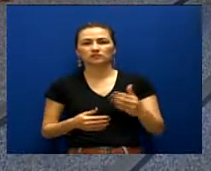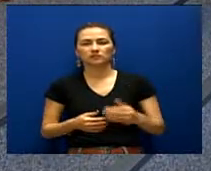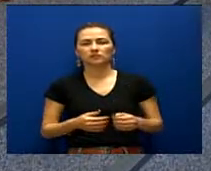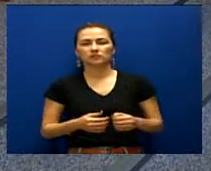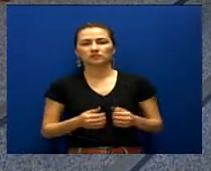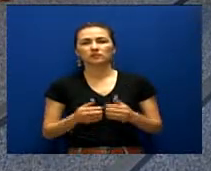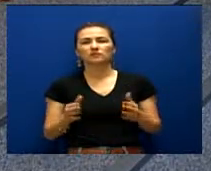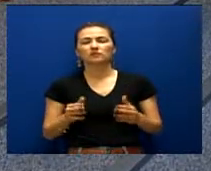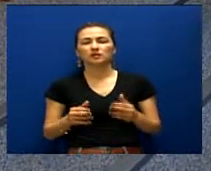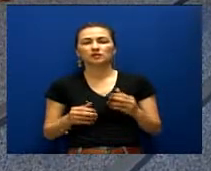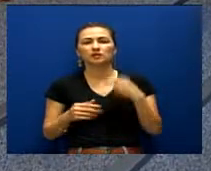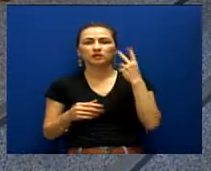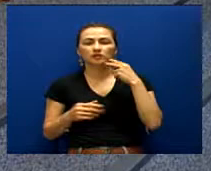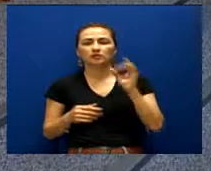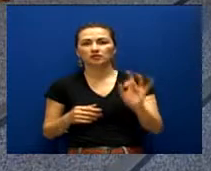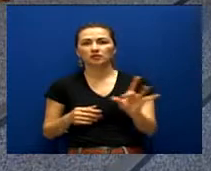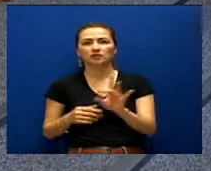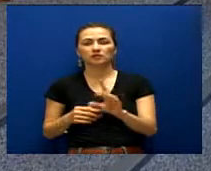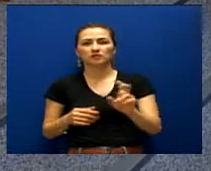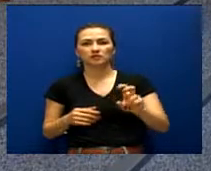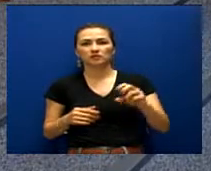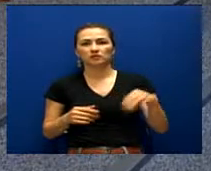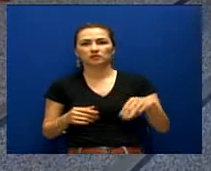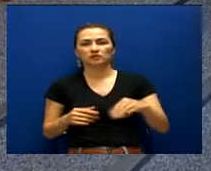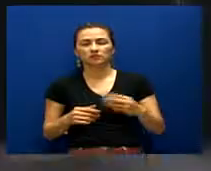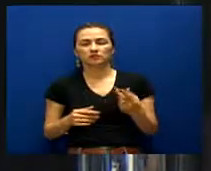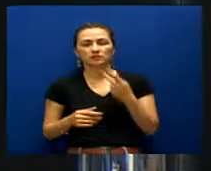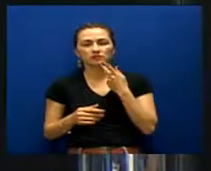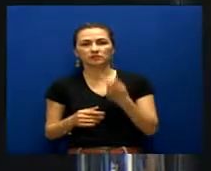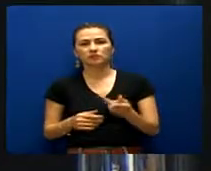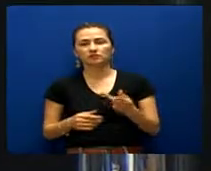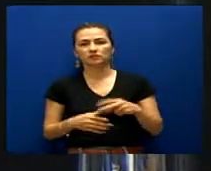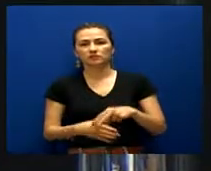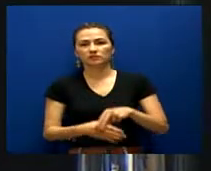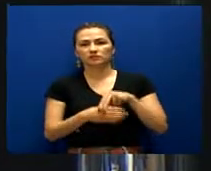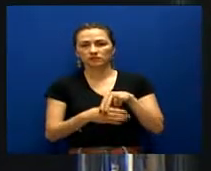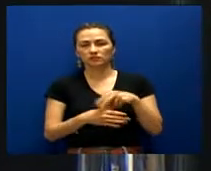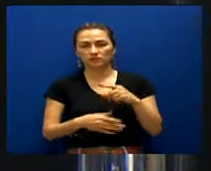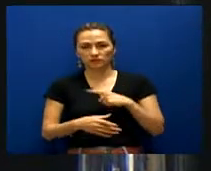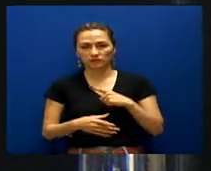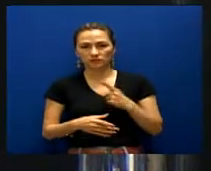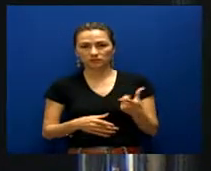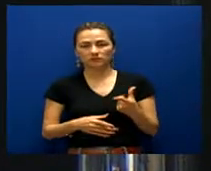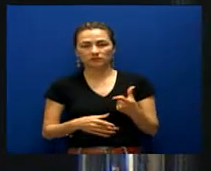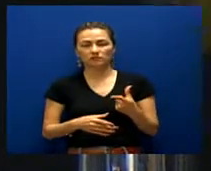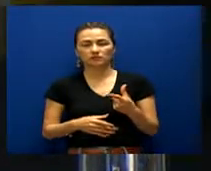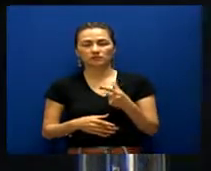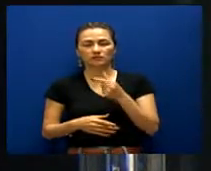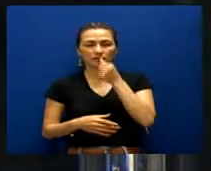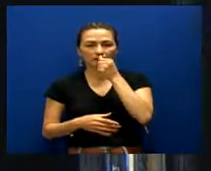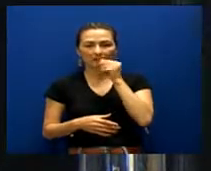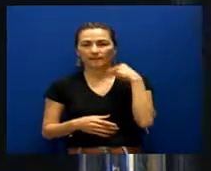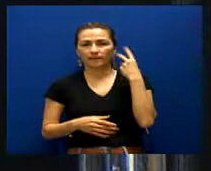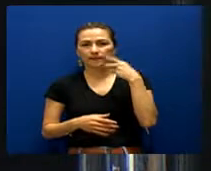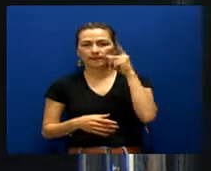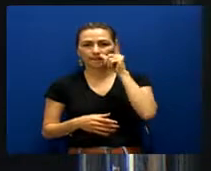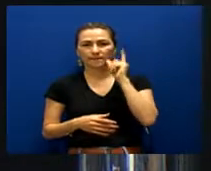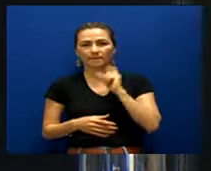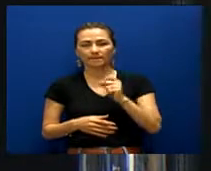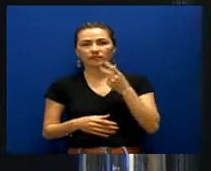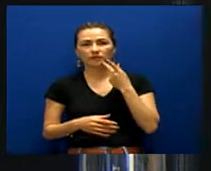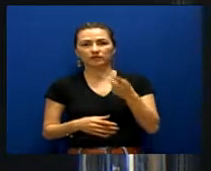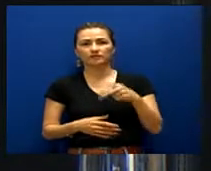nosso Pinga Fogo. Tem também o líder, né? Se alguém se inscreveu aqui. O pastor Luiz Santos está